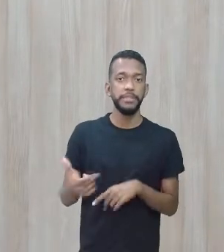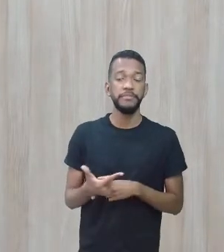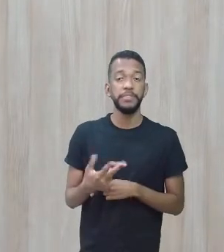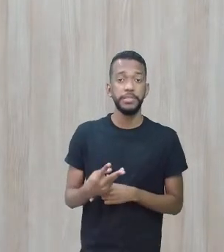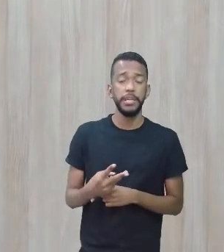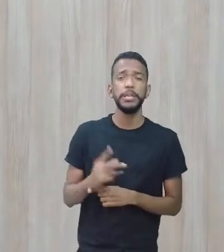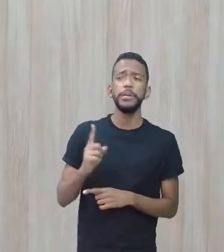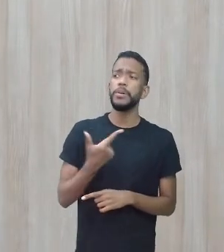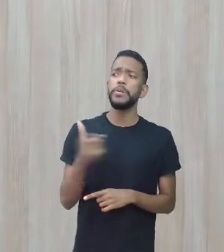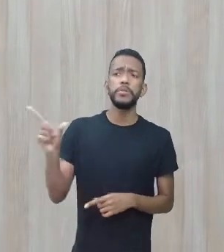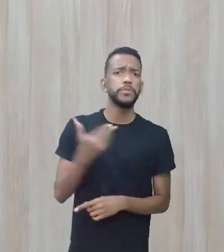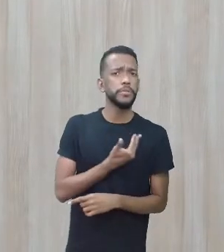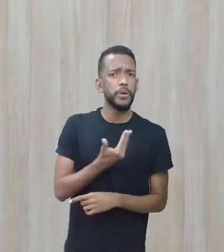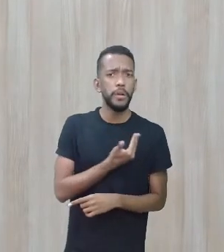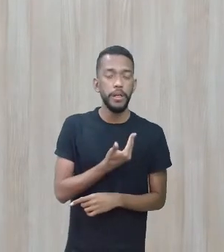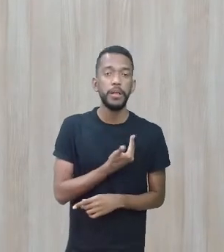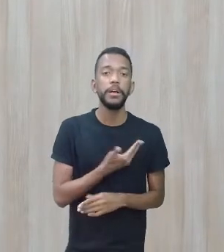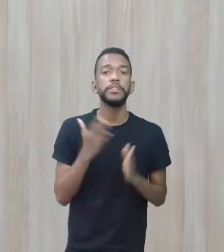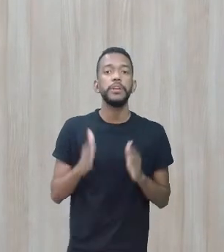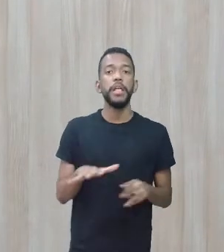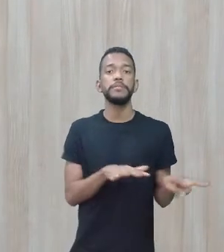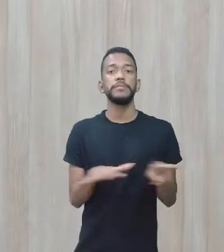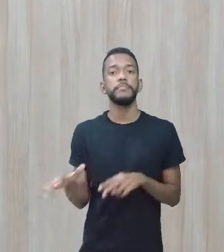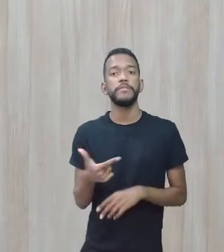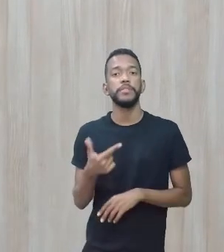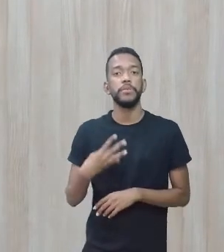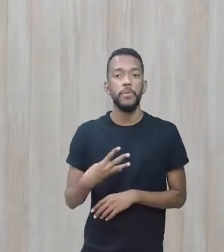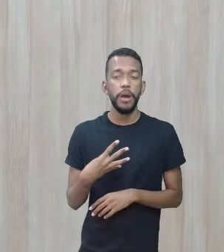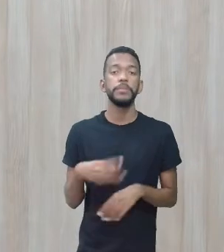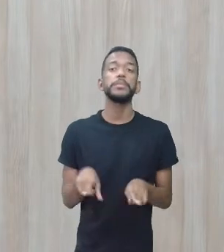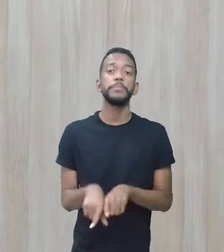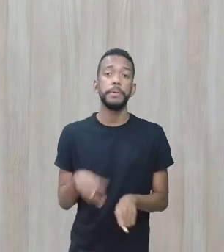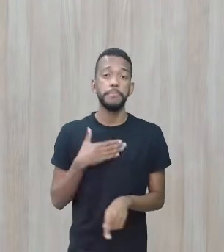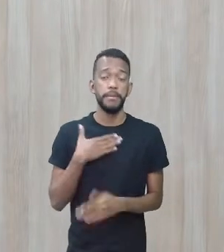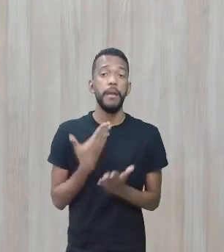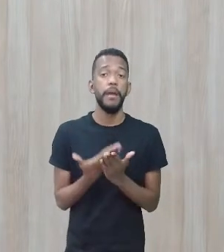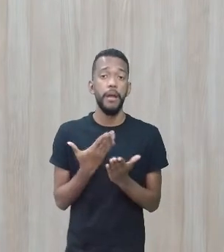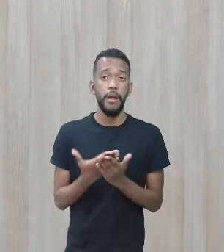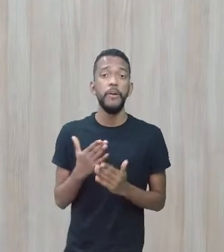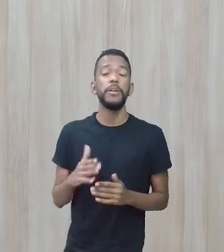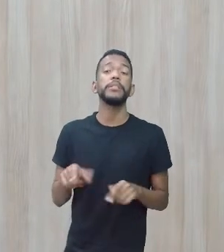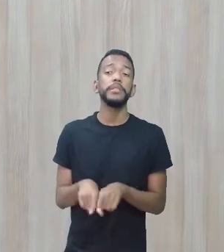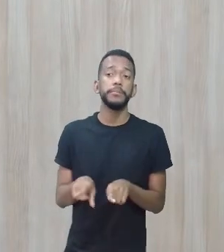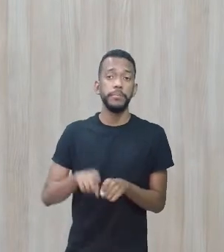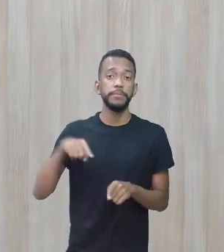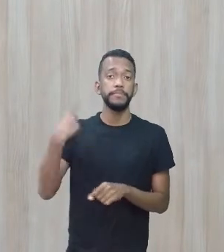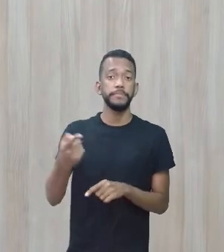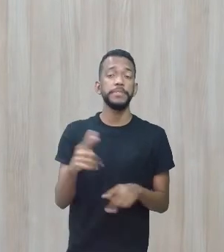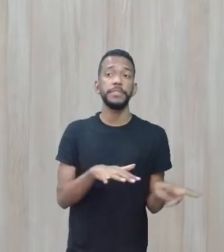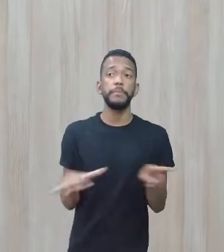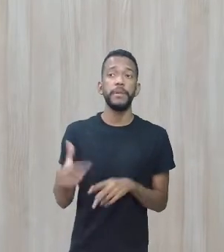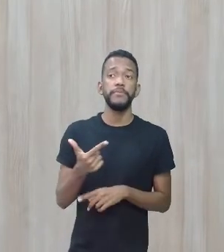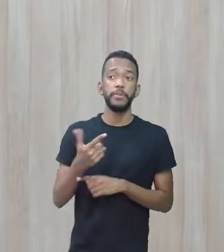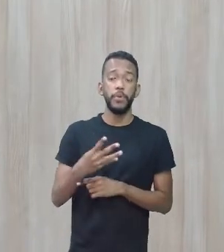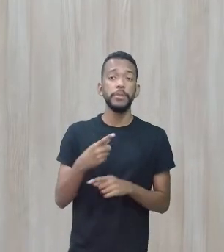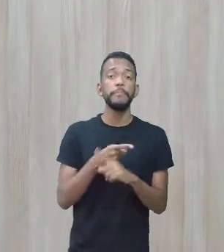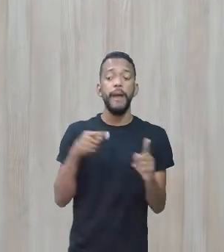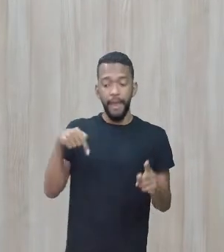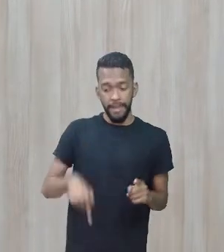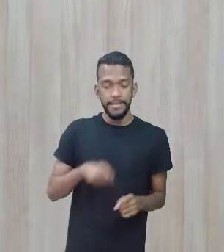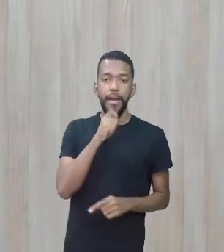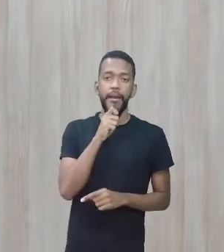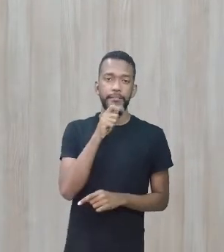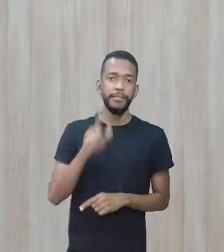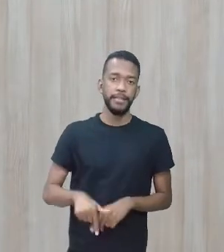outros colegas, a gente vai usar a semana 24, a minha aula a partir da outra vai ser a da 24, mas essa vai ser ainda da